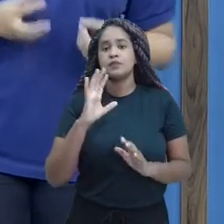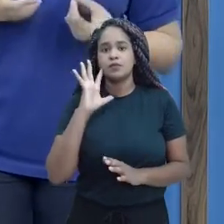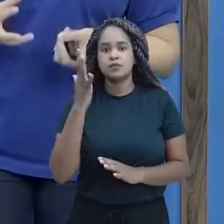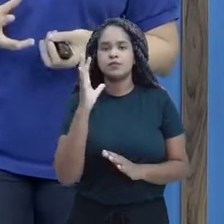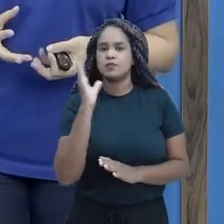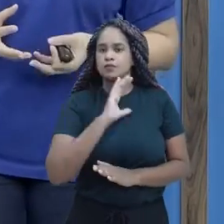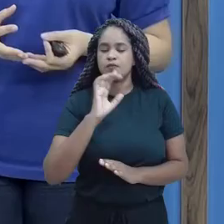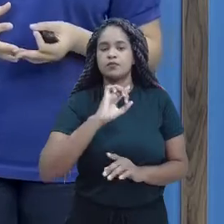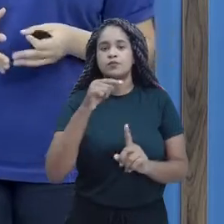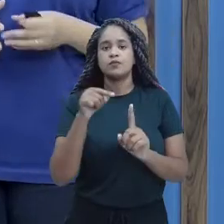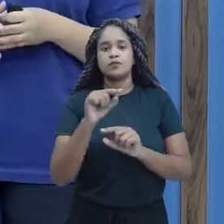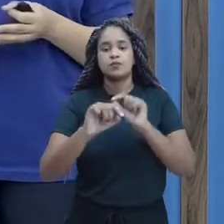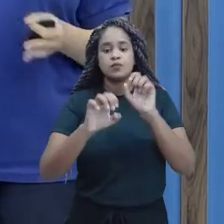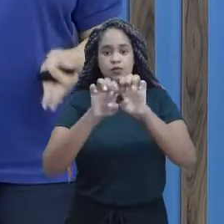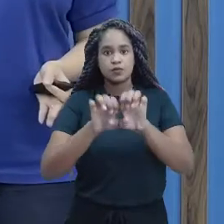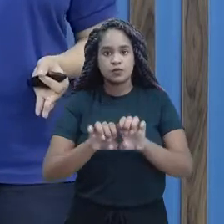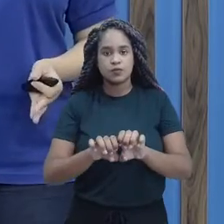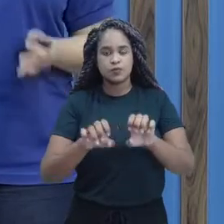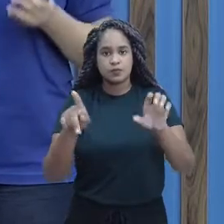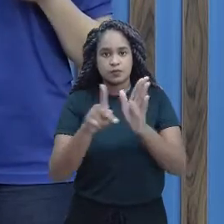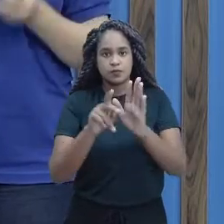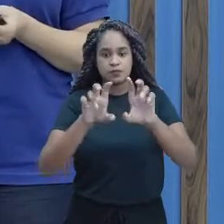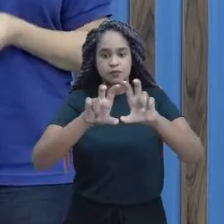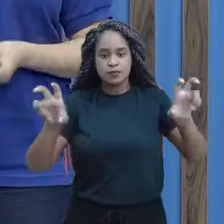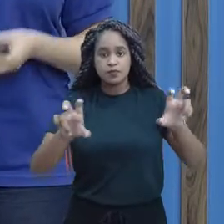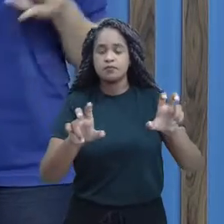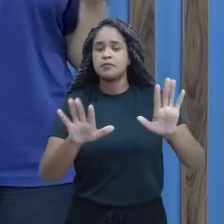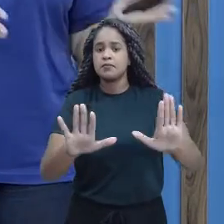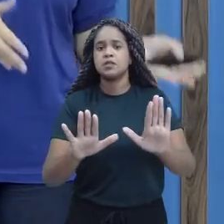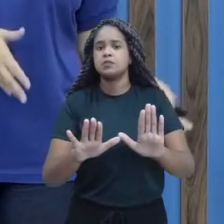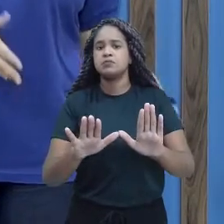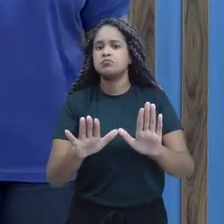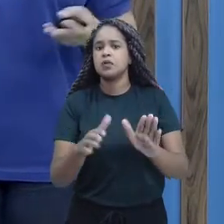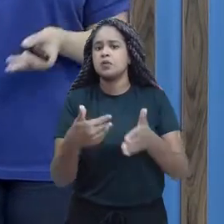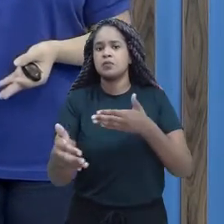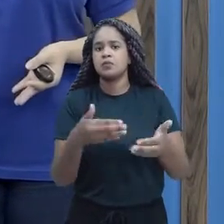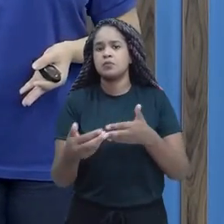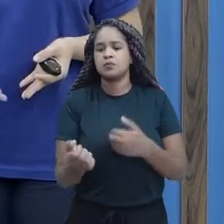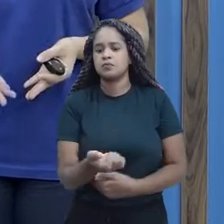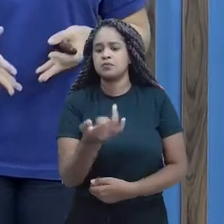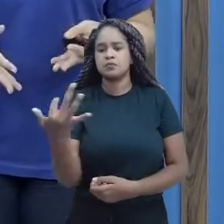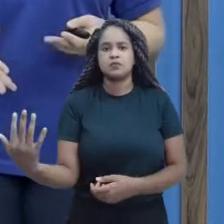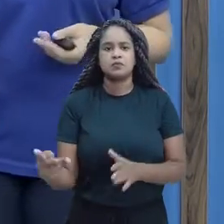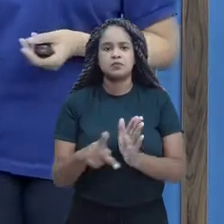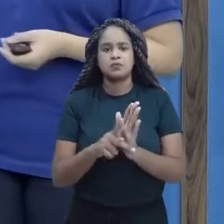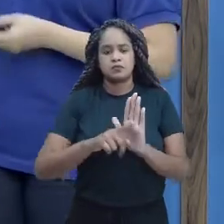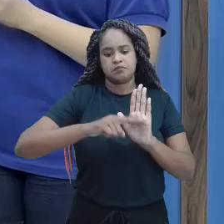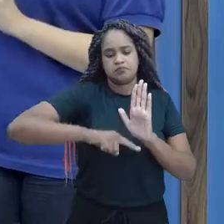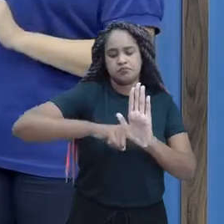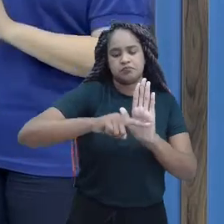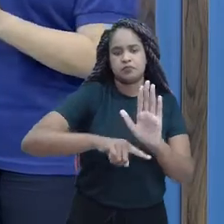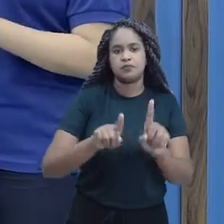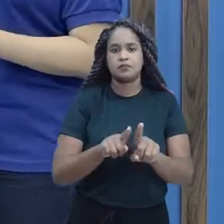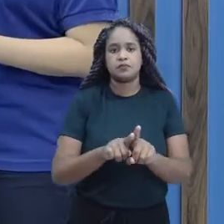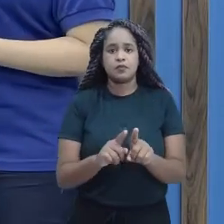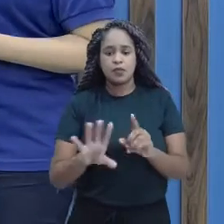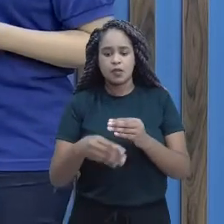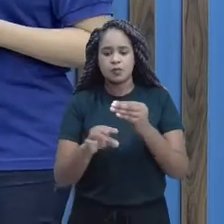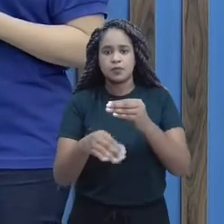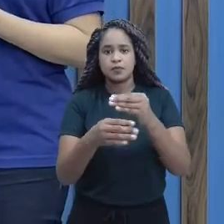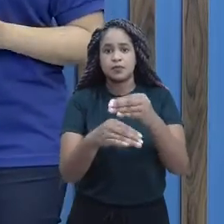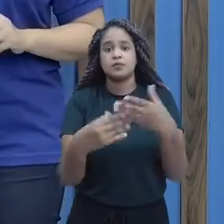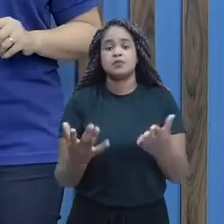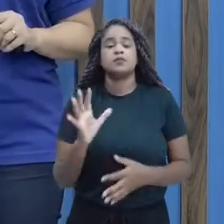mostrar a estrutura funcionando independente da quantidade de acréscimos ou descontos que a gente tenha, e a resolução foi